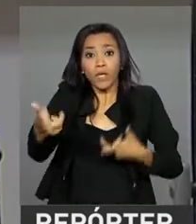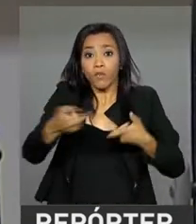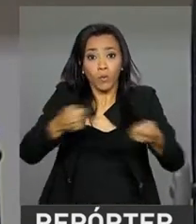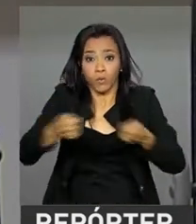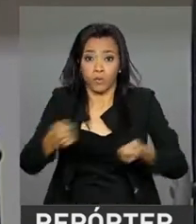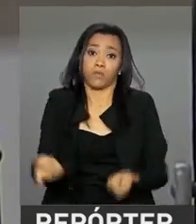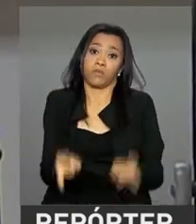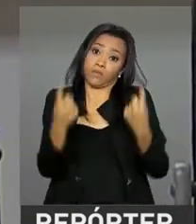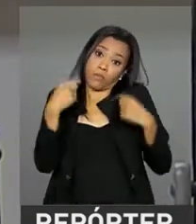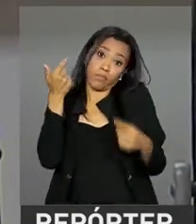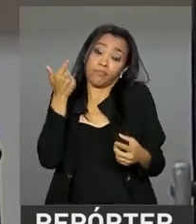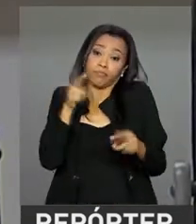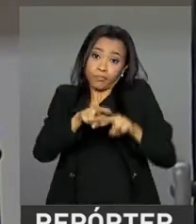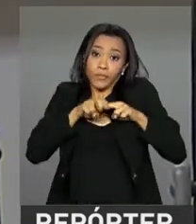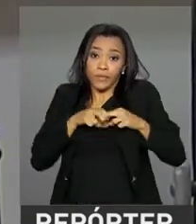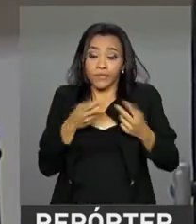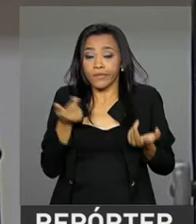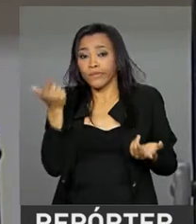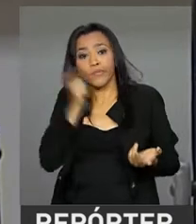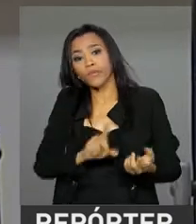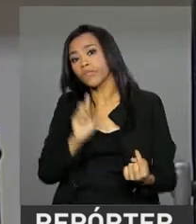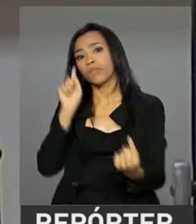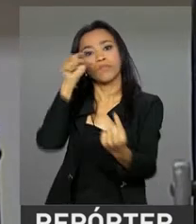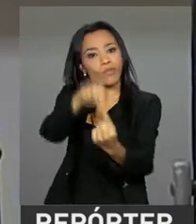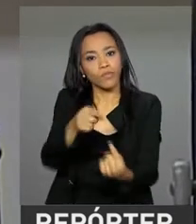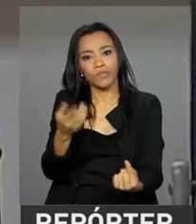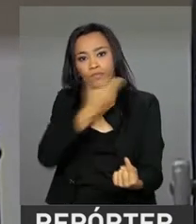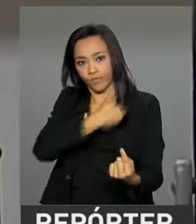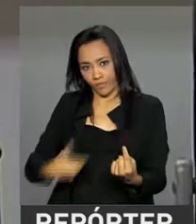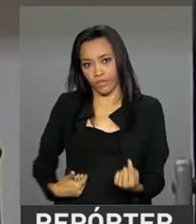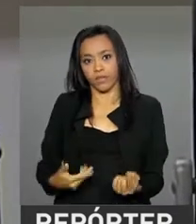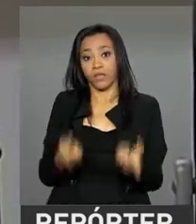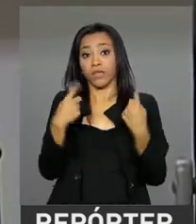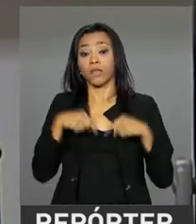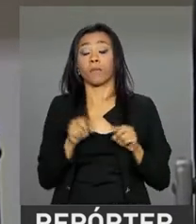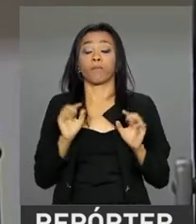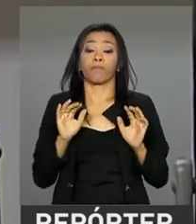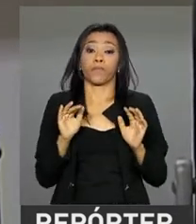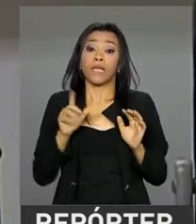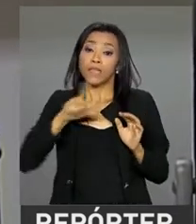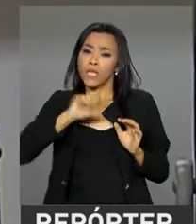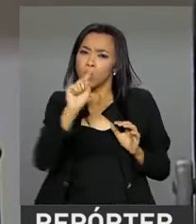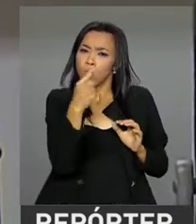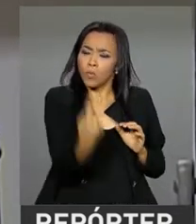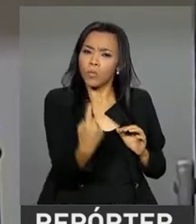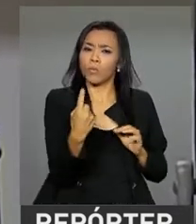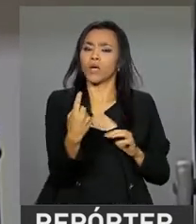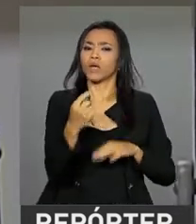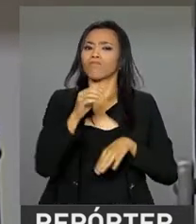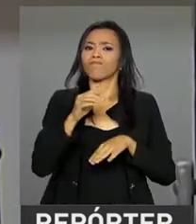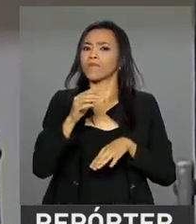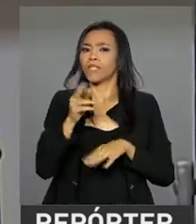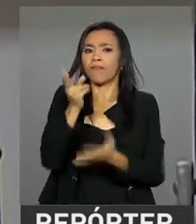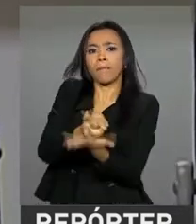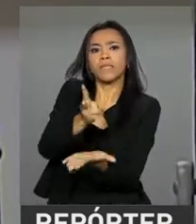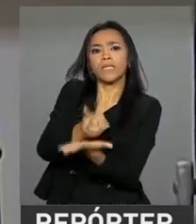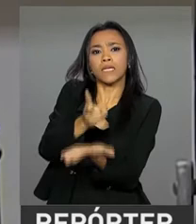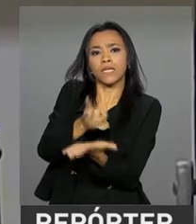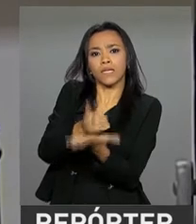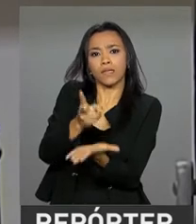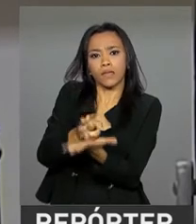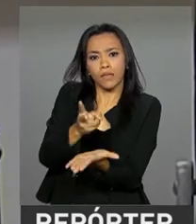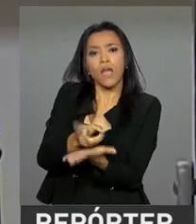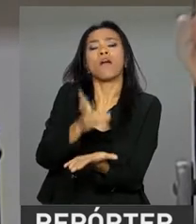então uma das coisas que nós temos dito sistematicamente é o seguinte é uma decisão que não será alterada vamos